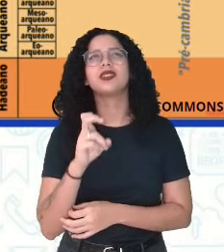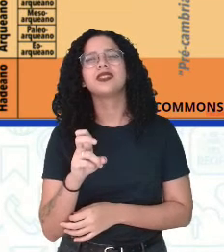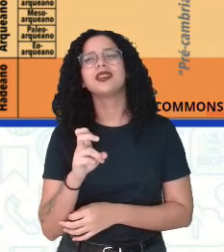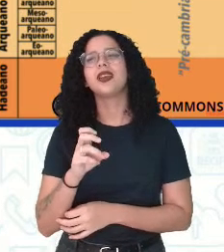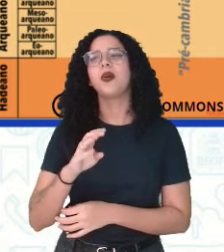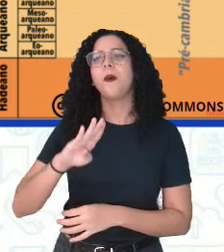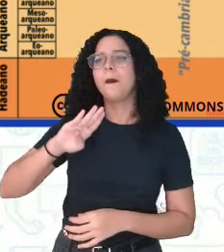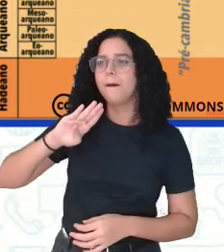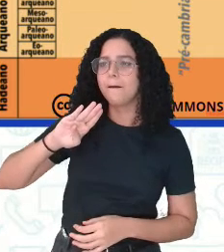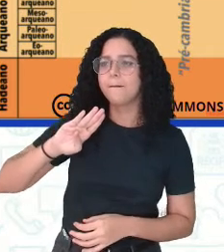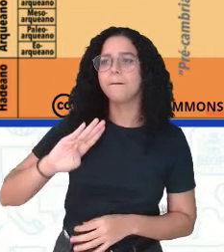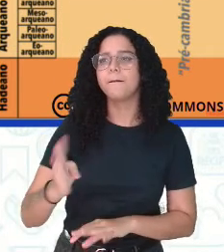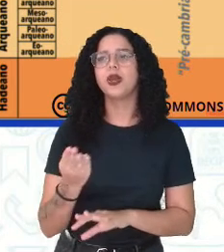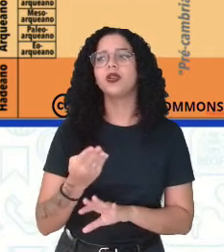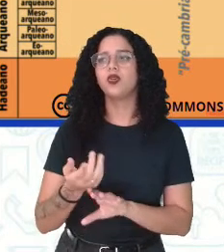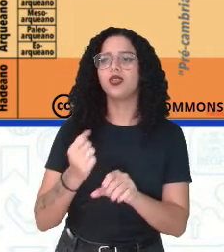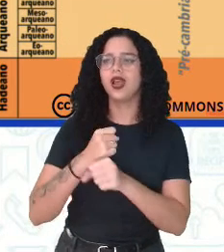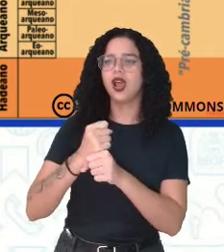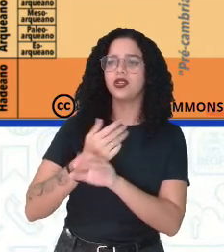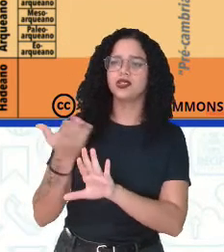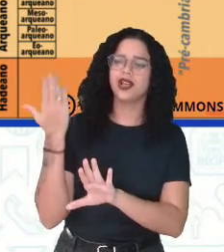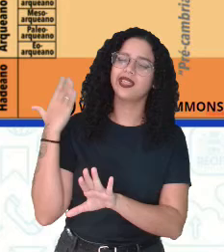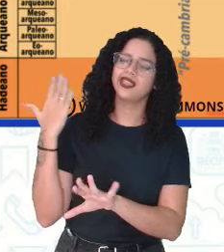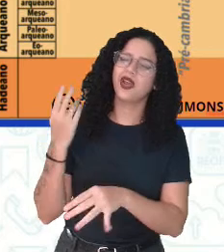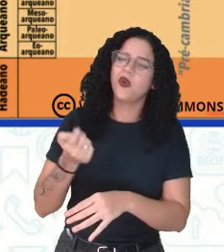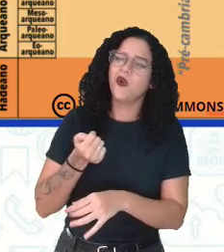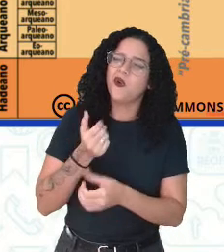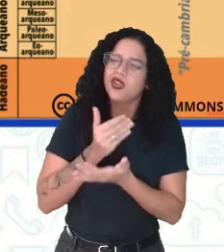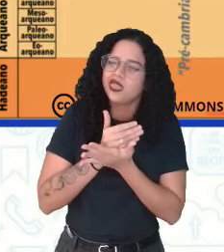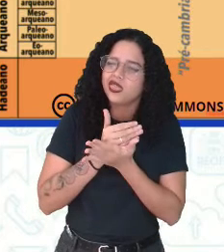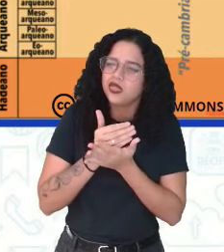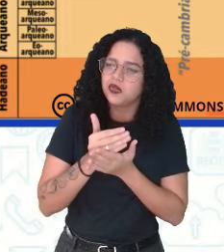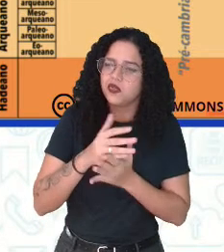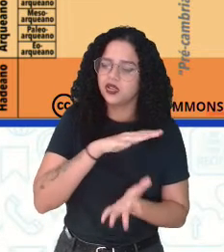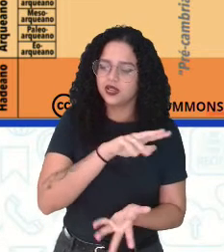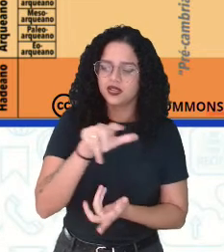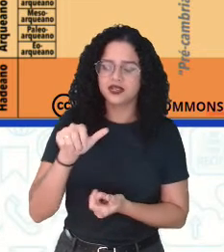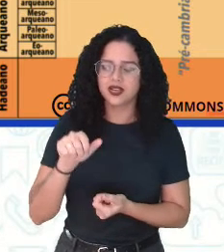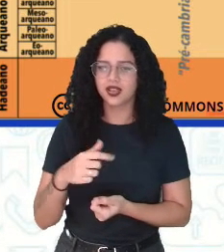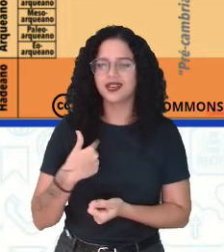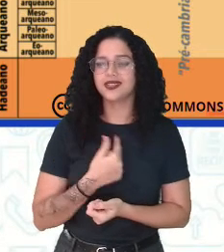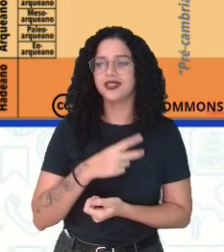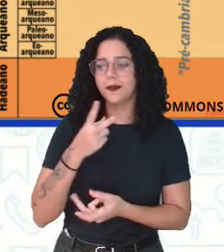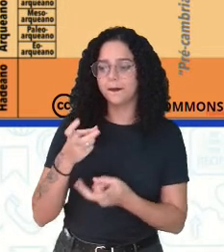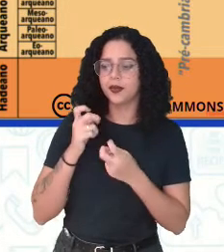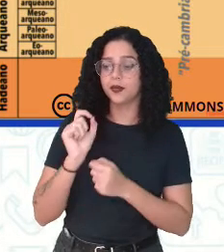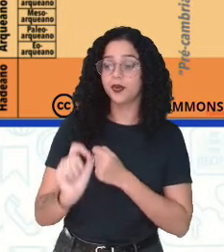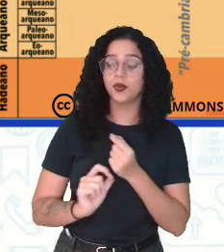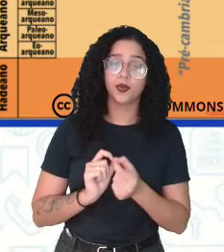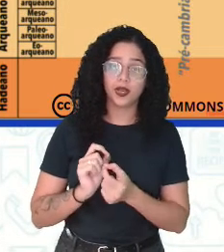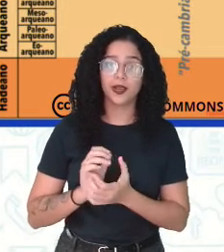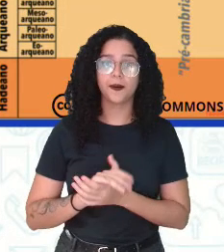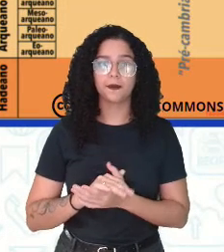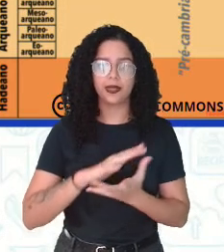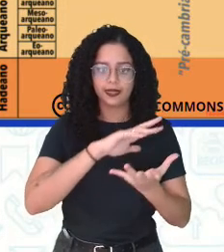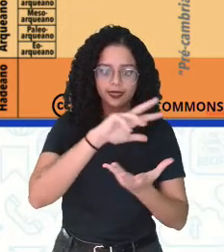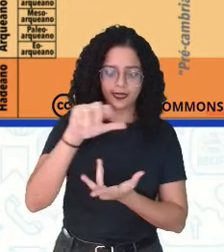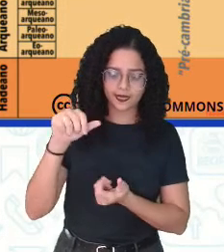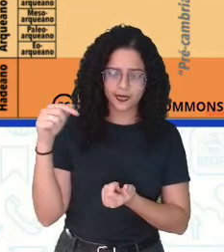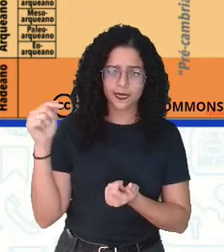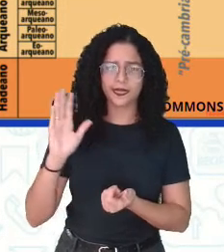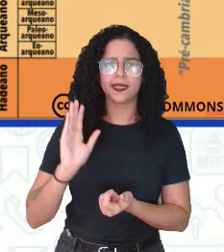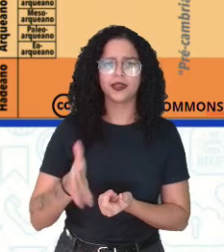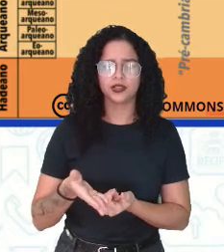né? Então, quase no início aí da nossa Terra, né? Então, a gente viu que a Terra, ela